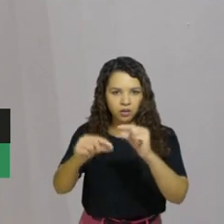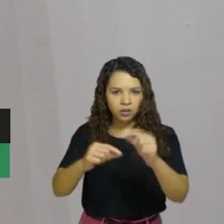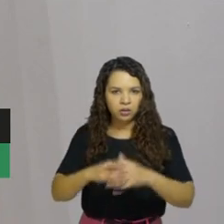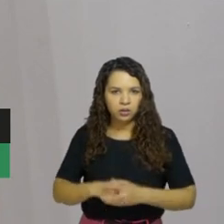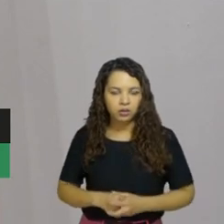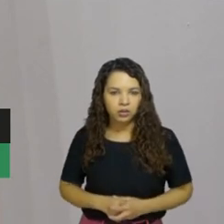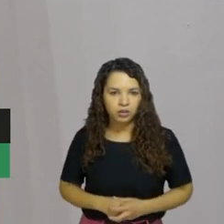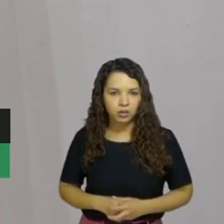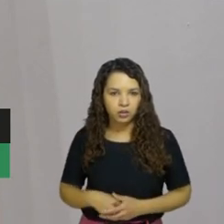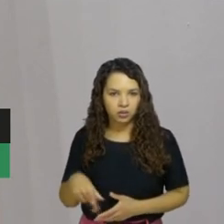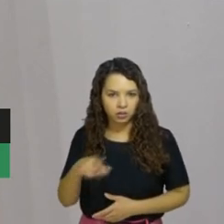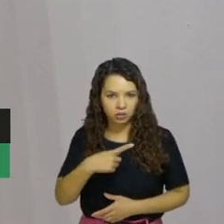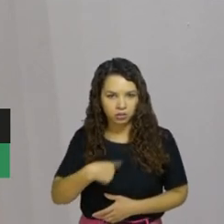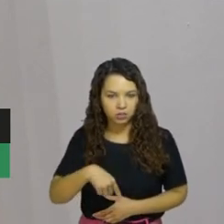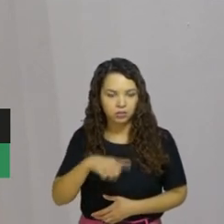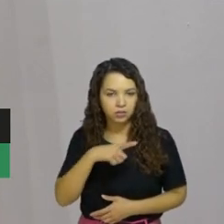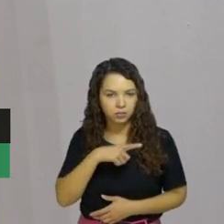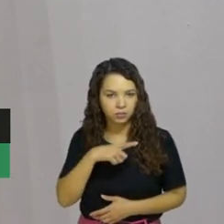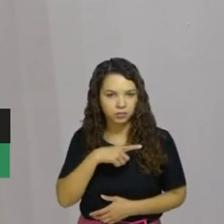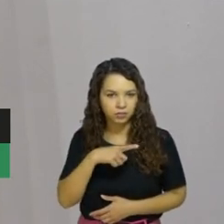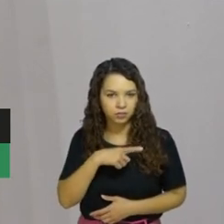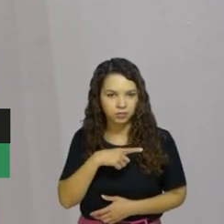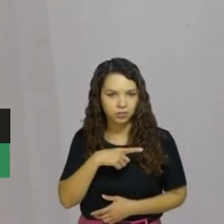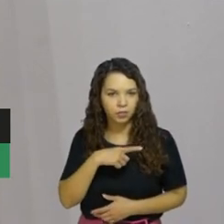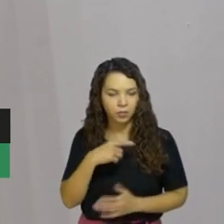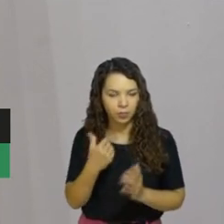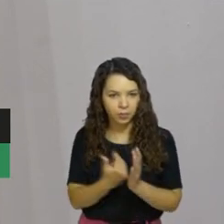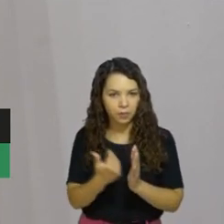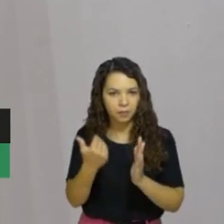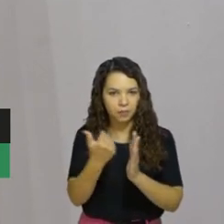nós teremos cada vez mais